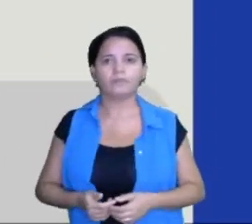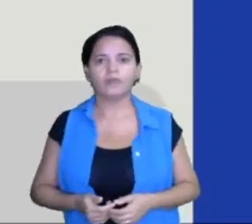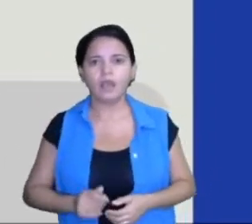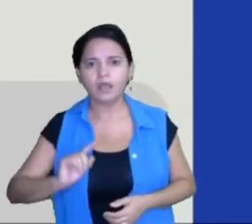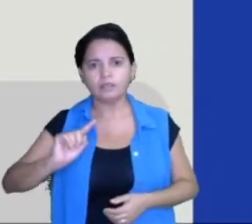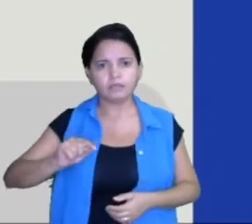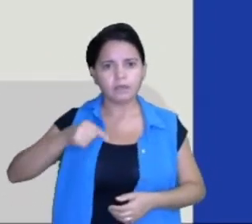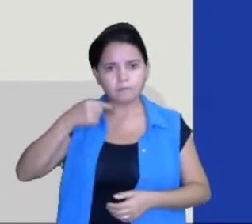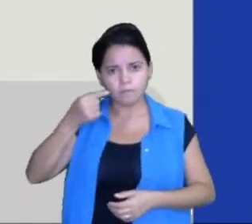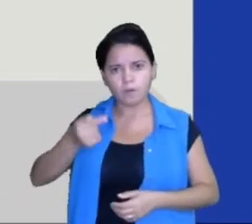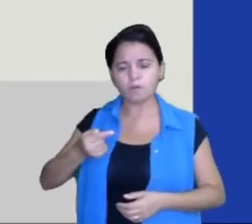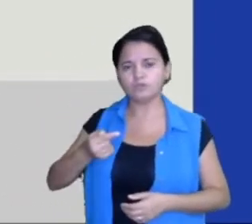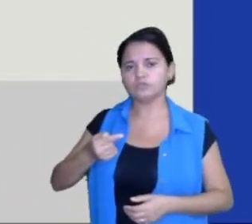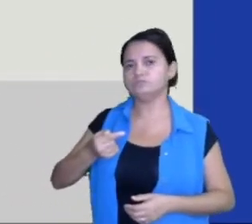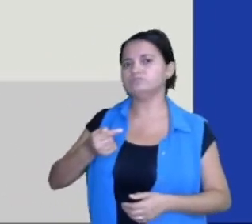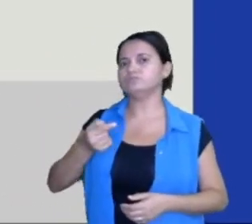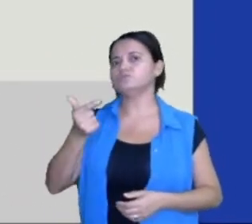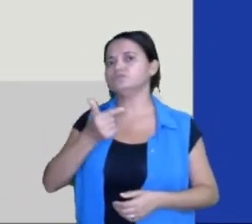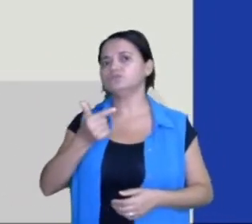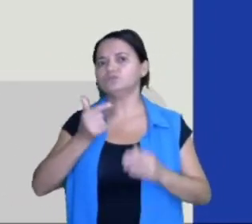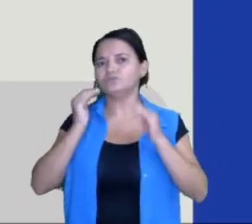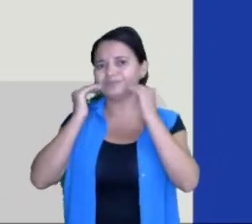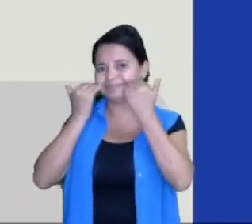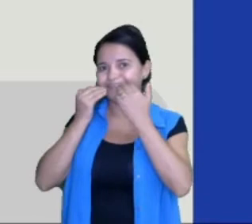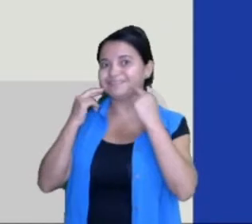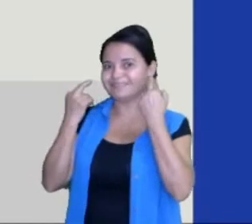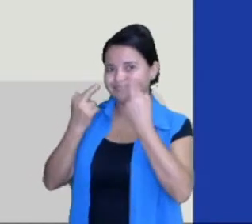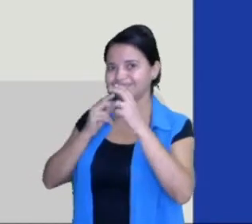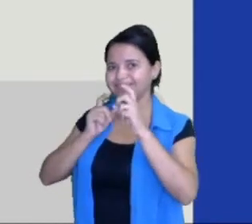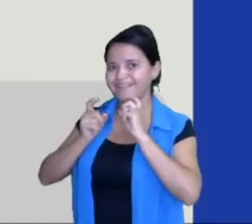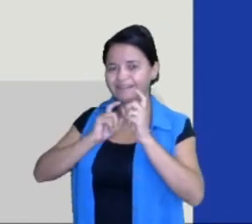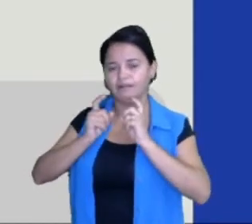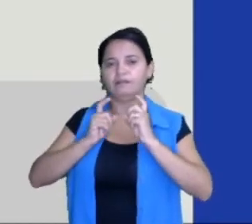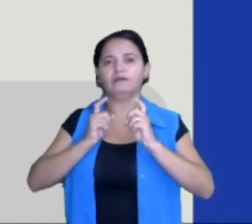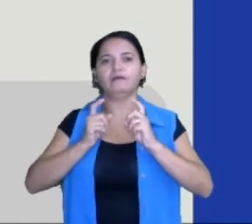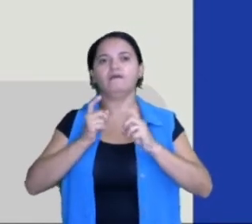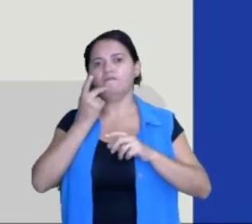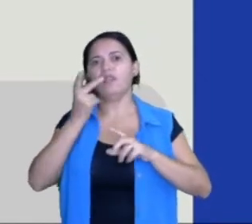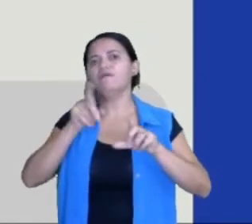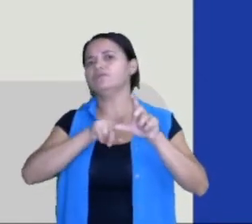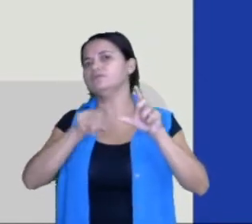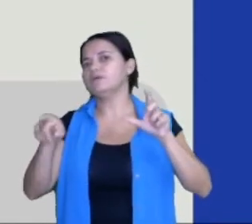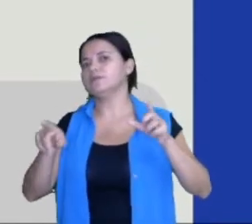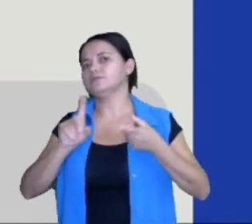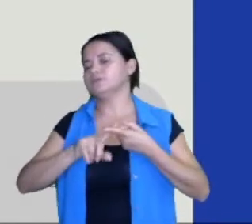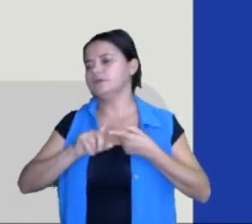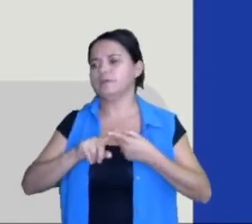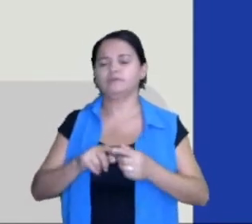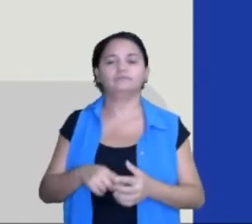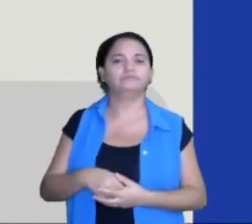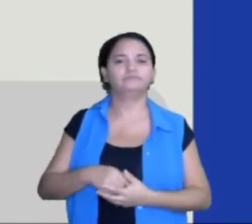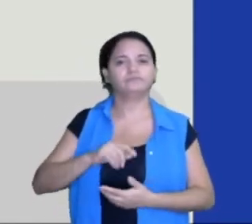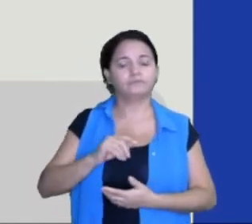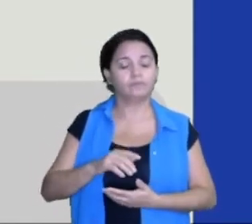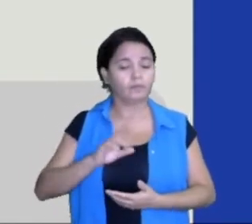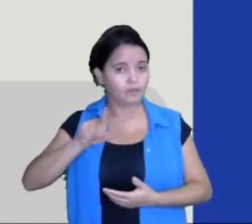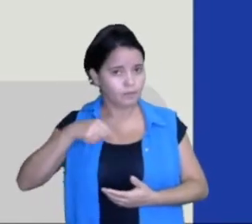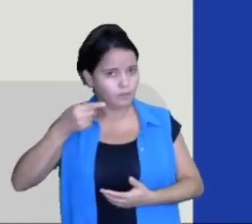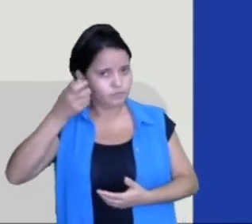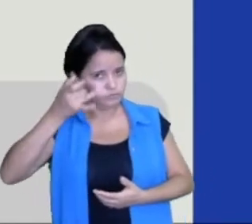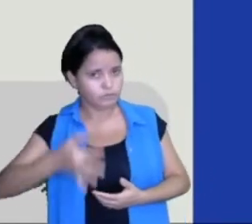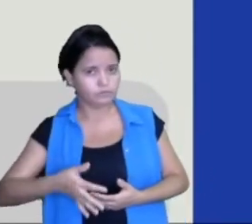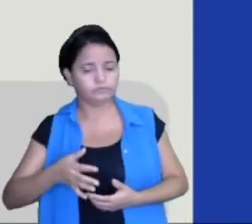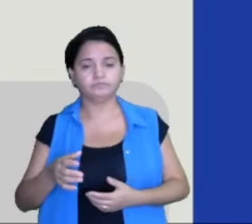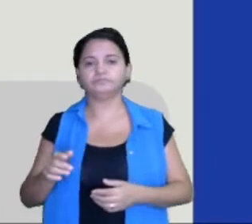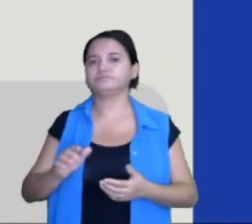sobre a independência, que daqui a pouquinho eu vou explicar para vocês o que isso significou. Então vamos lá.